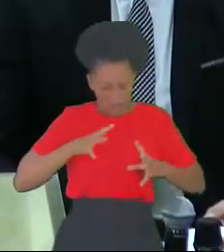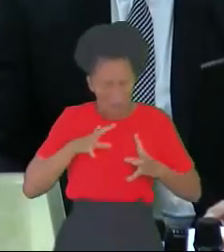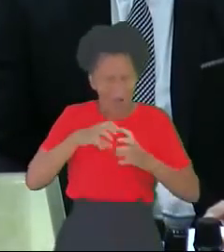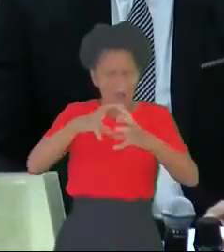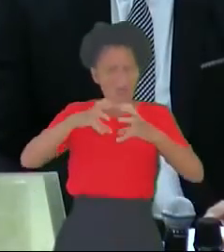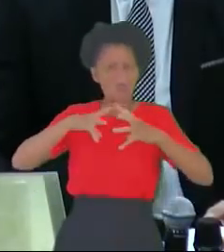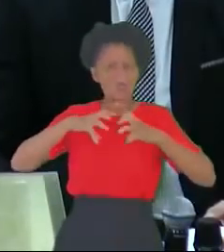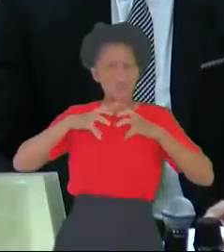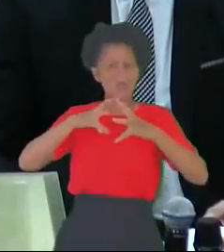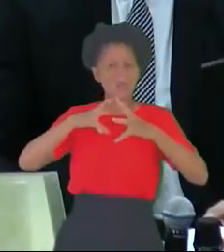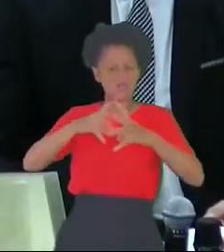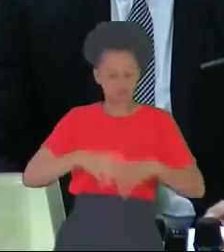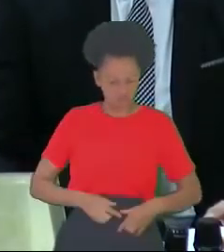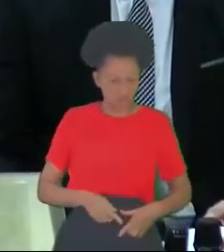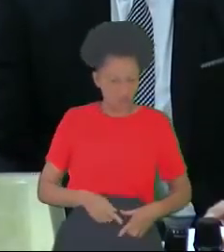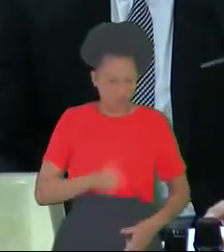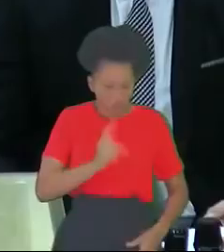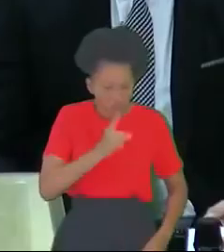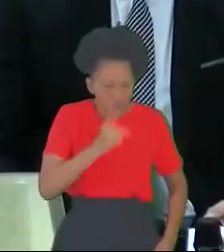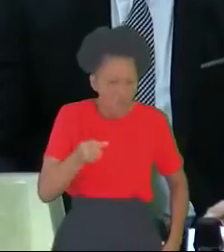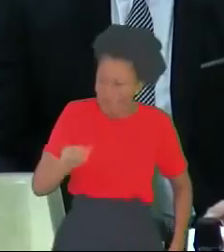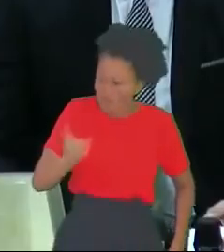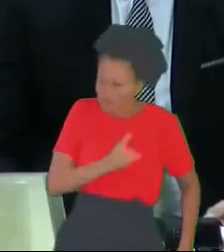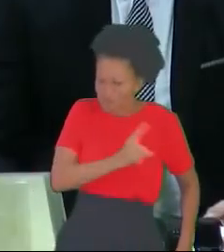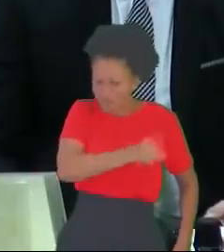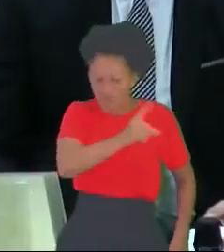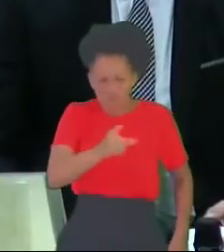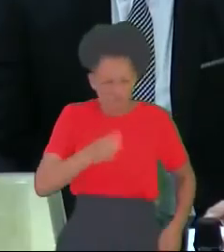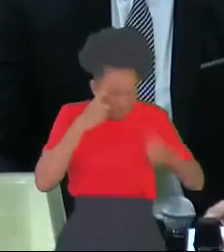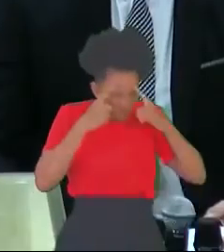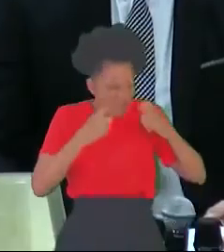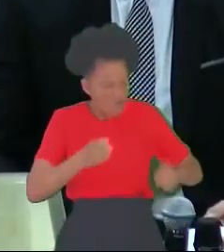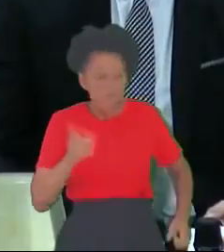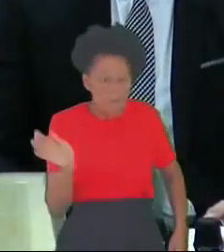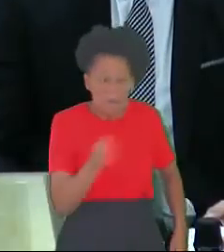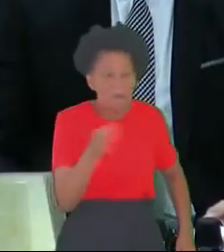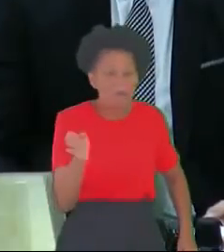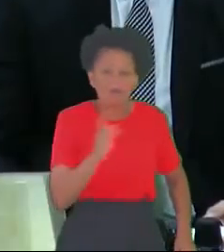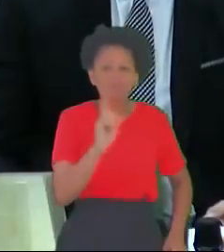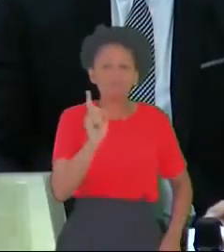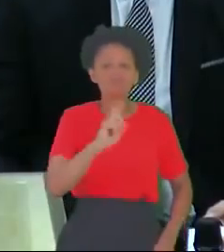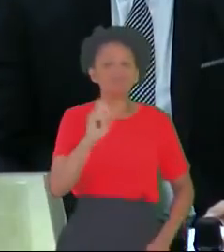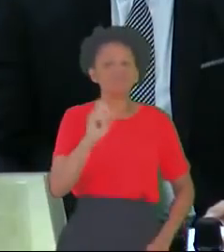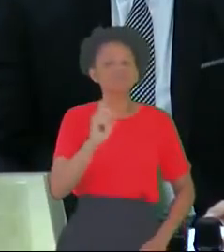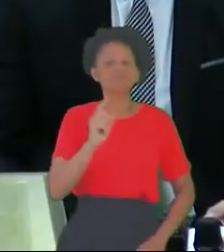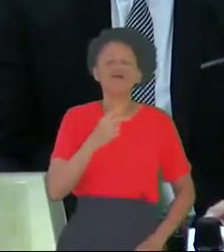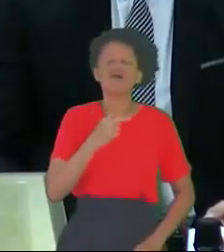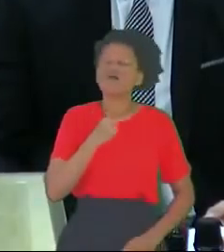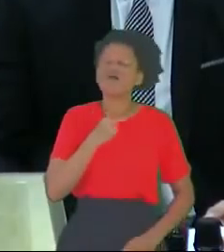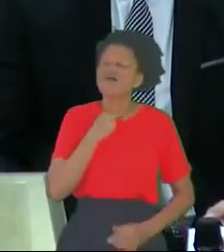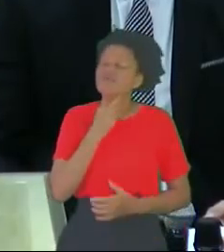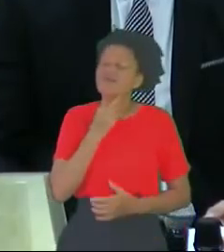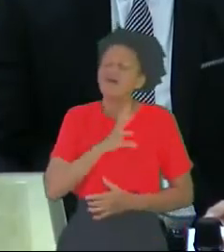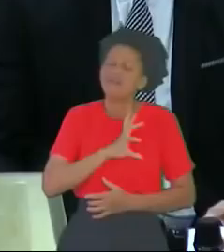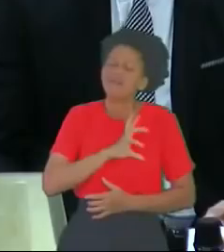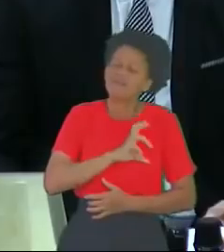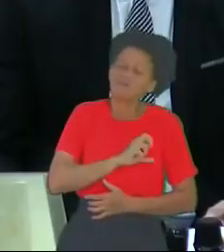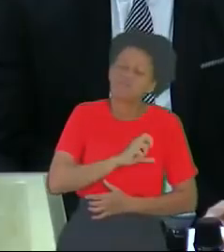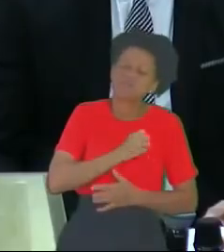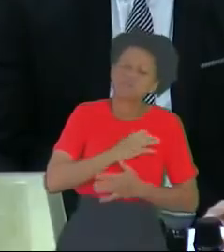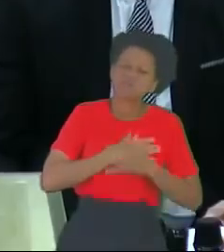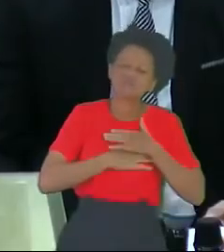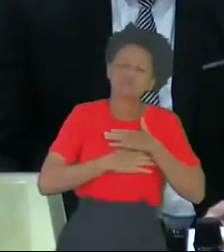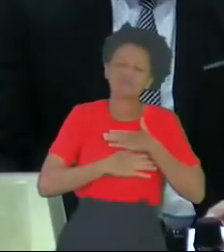não chega com chicote, ele não chega com violência, ele chega com a voz de amor. Ele diz: